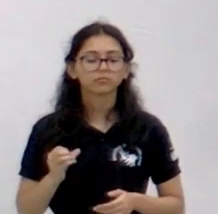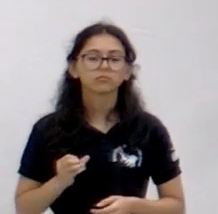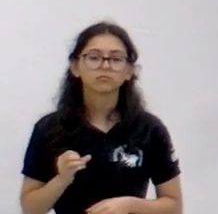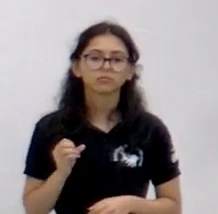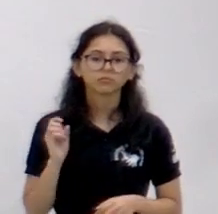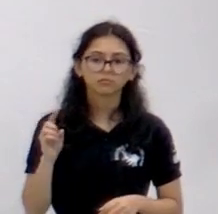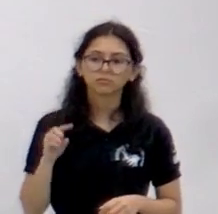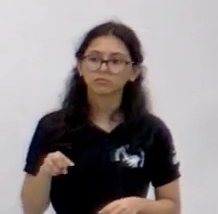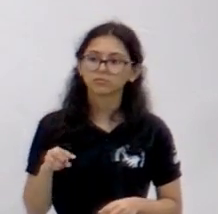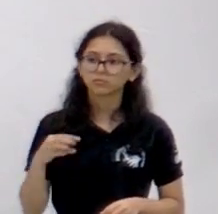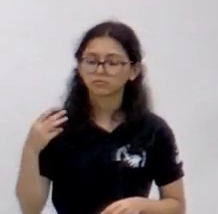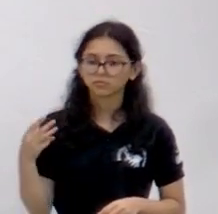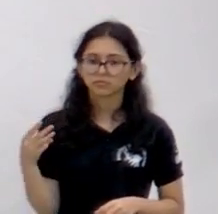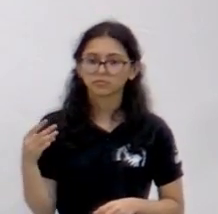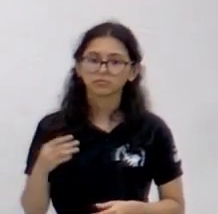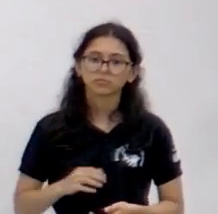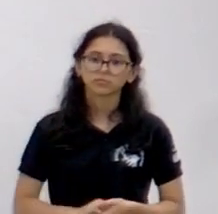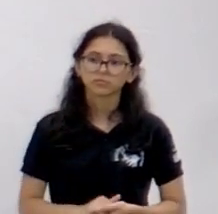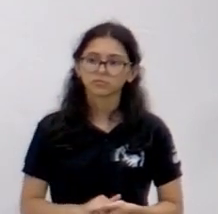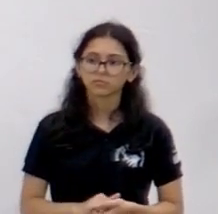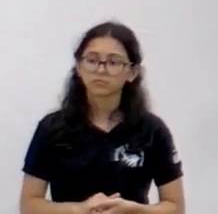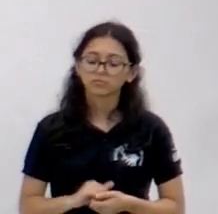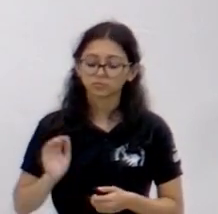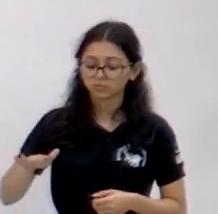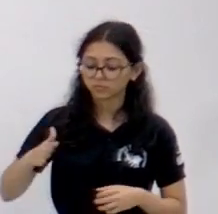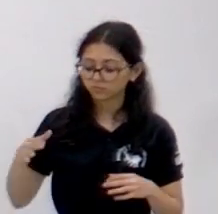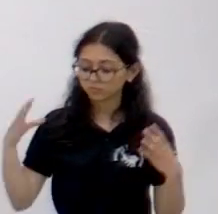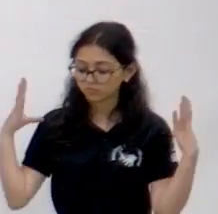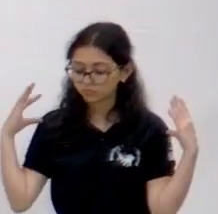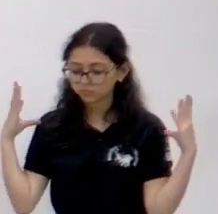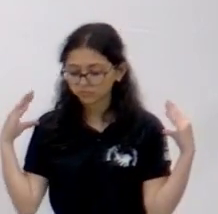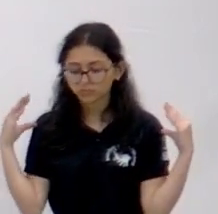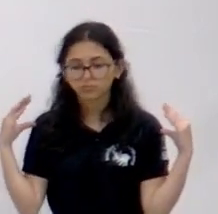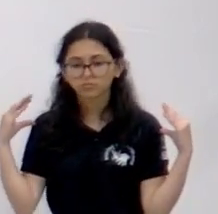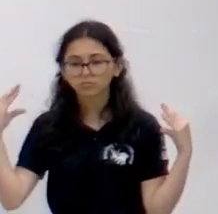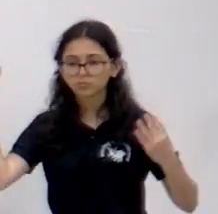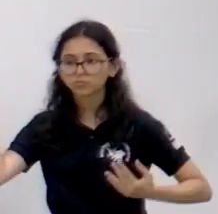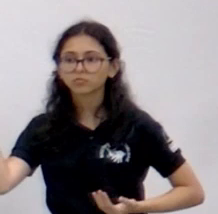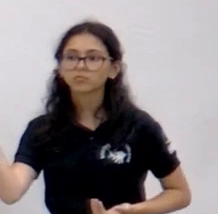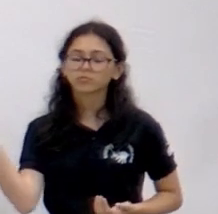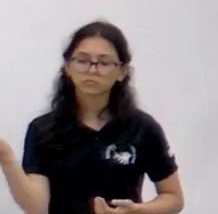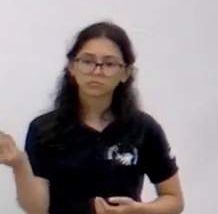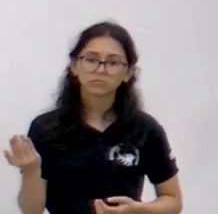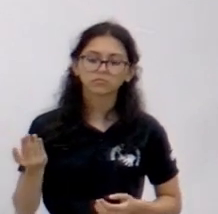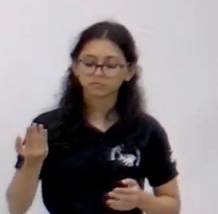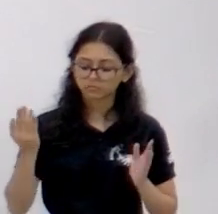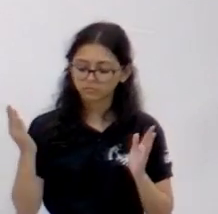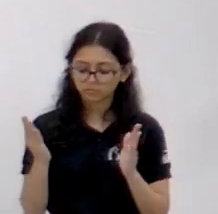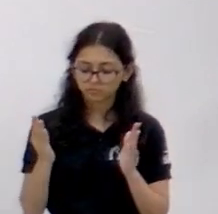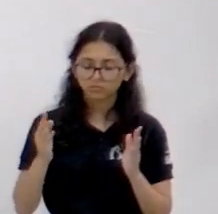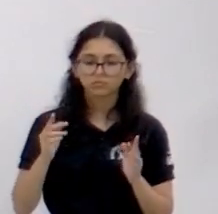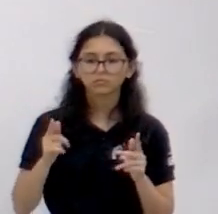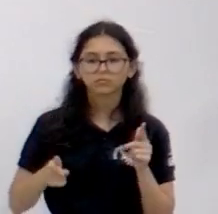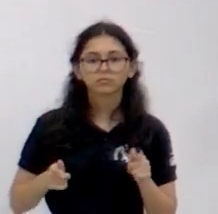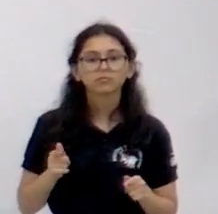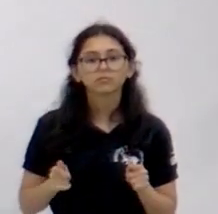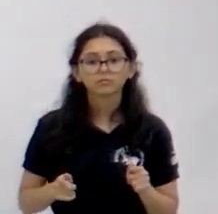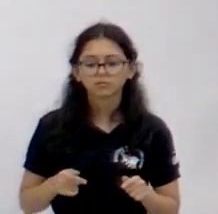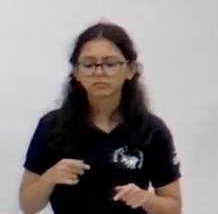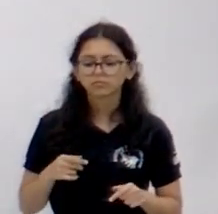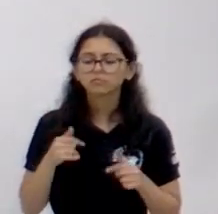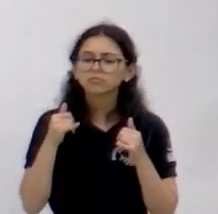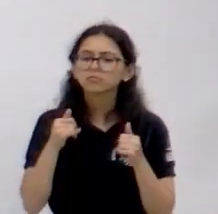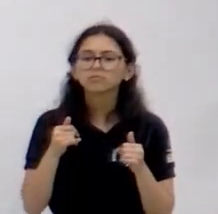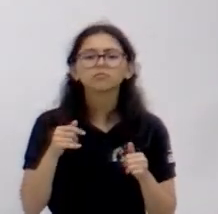no verso 13, quando o anjo do Senhor se apresenta diante de Gideão e disse: olha, o Senhor é